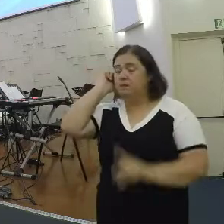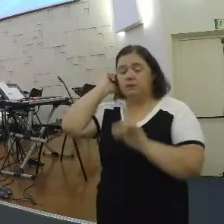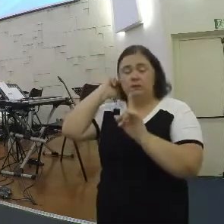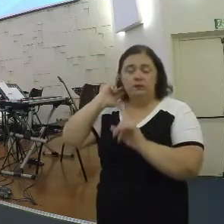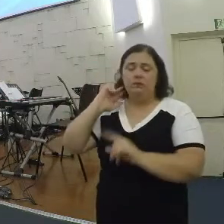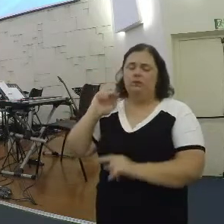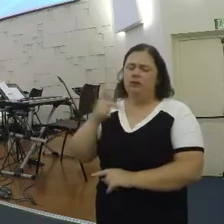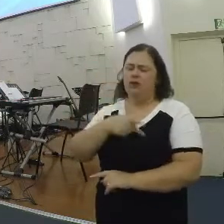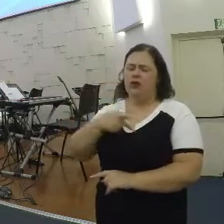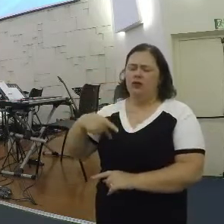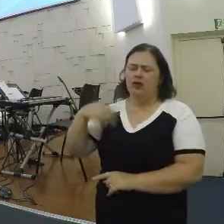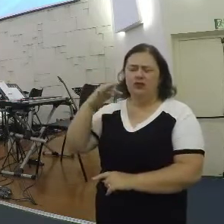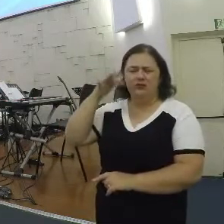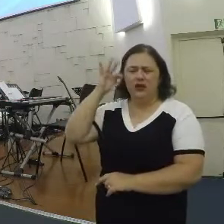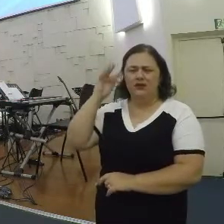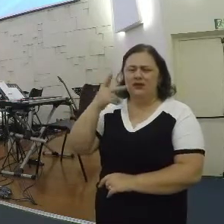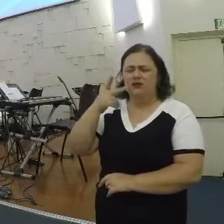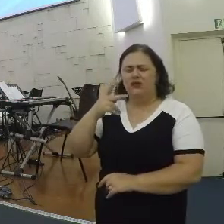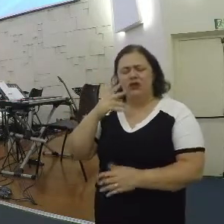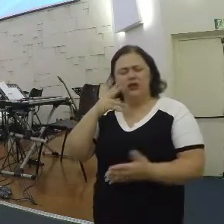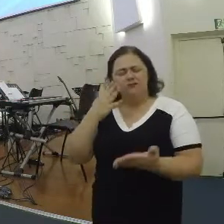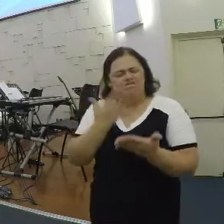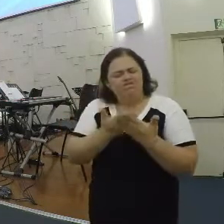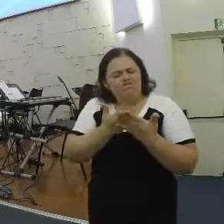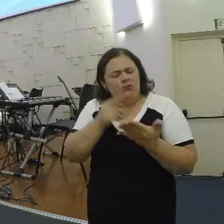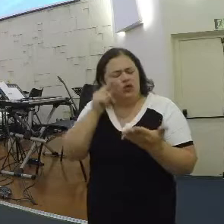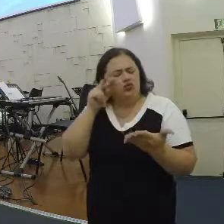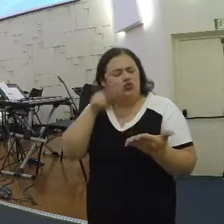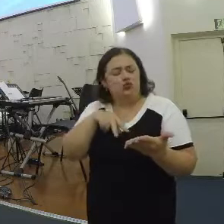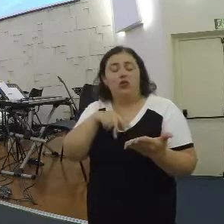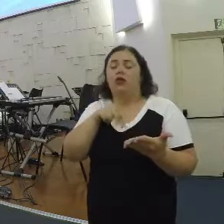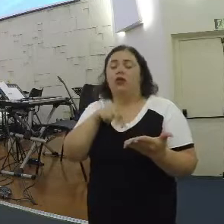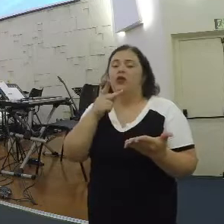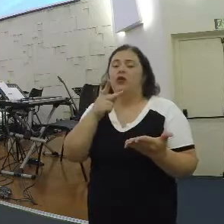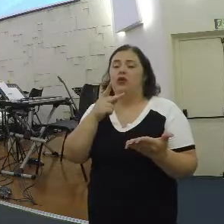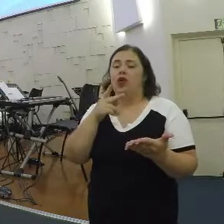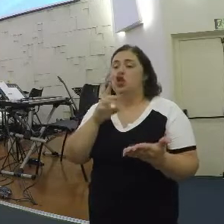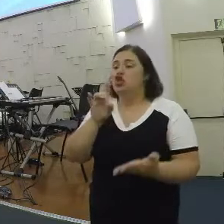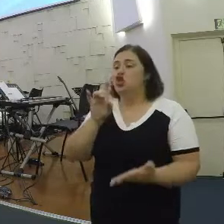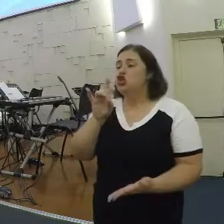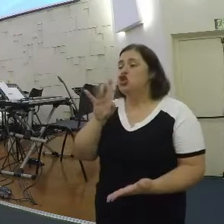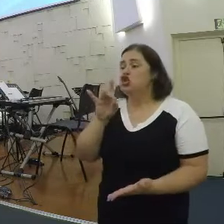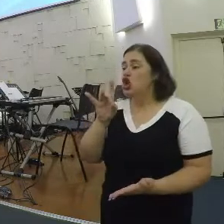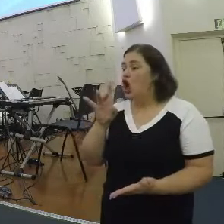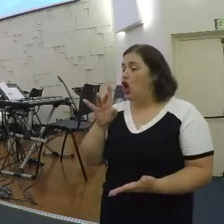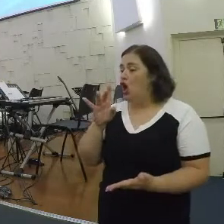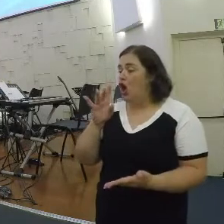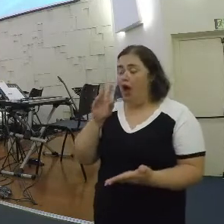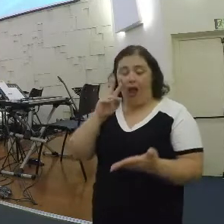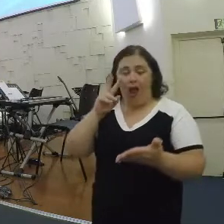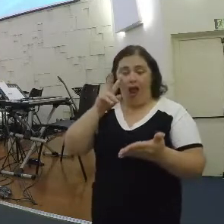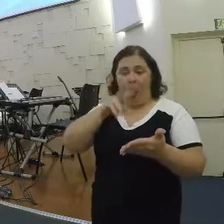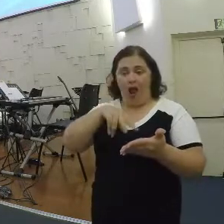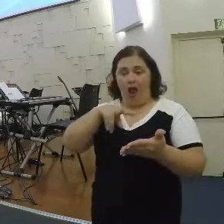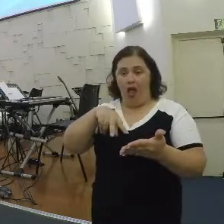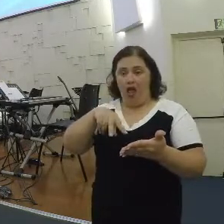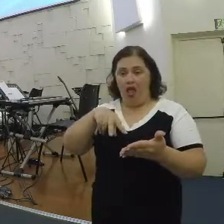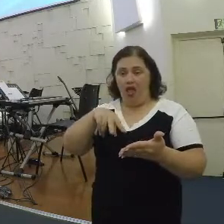ensinar inicialmente que não nos basta ser ouvintes, é preciso crer no